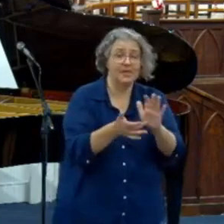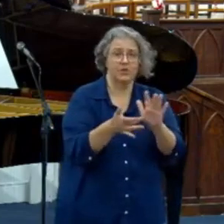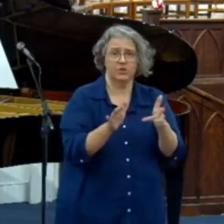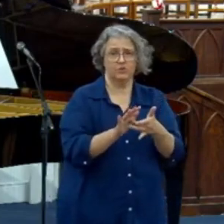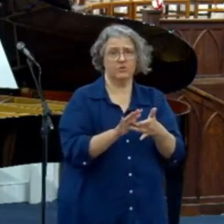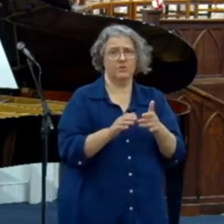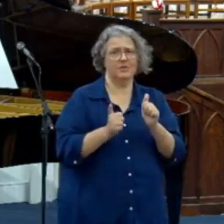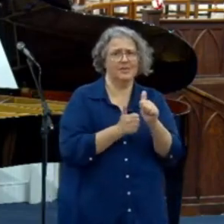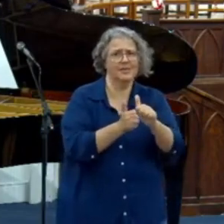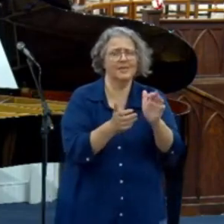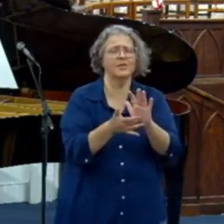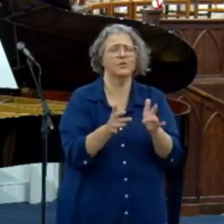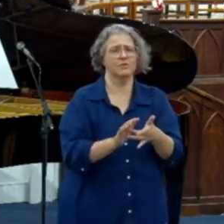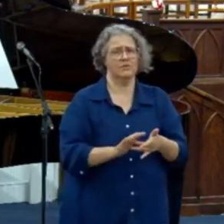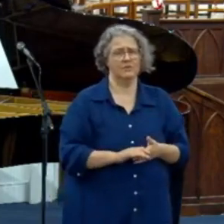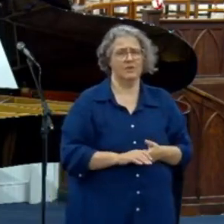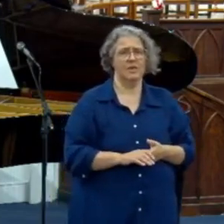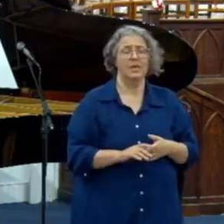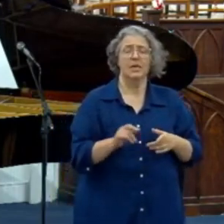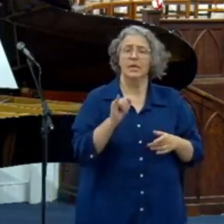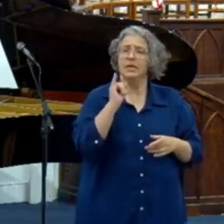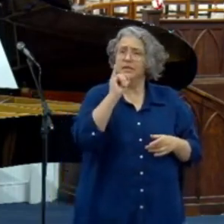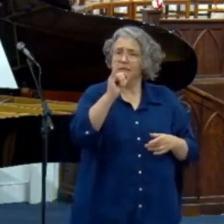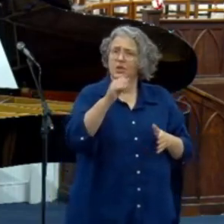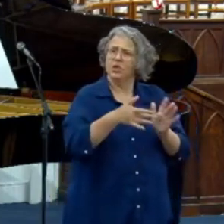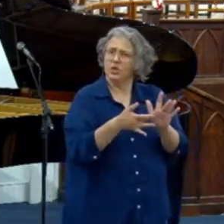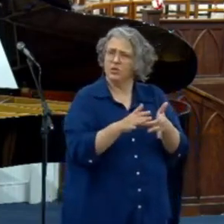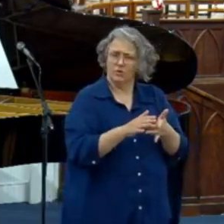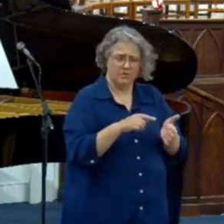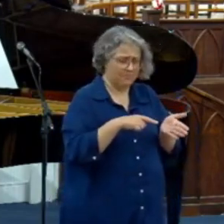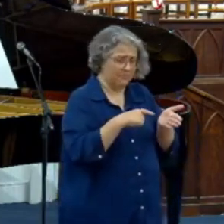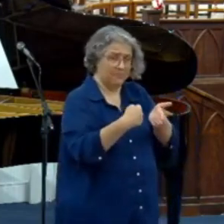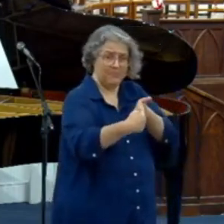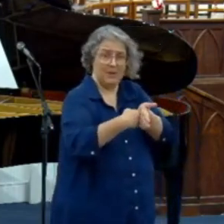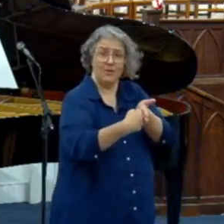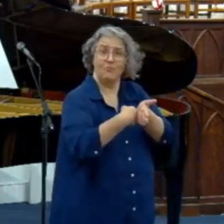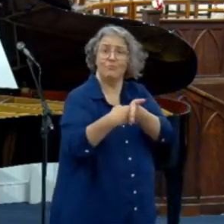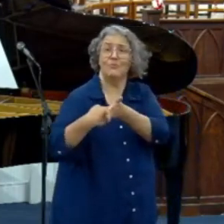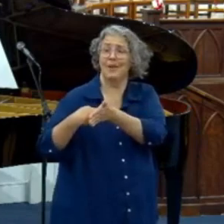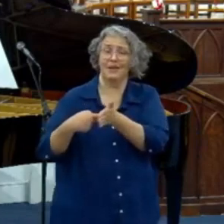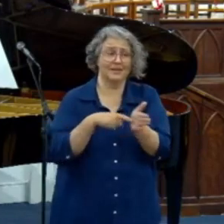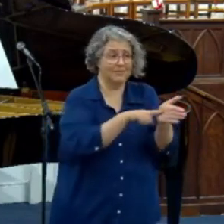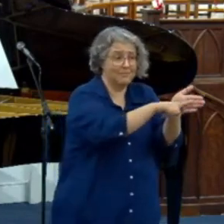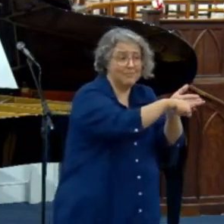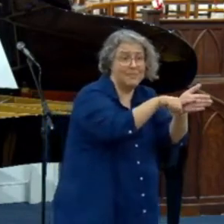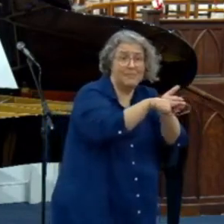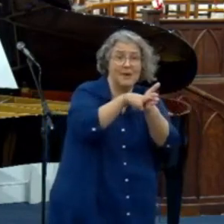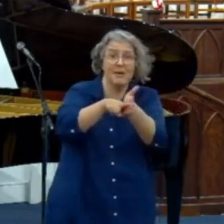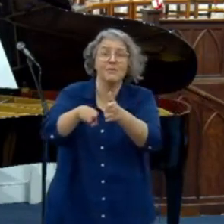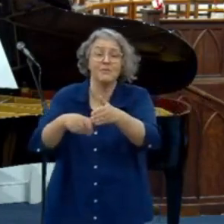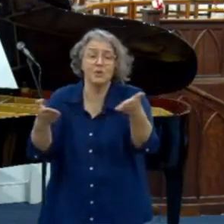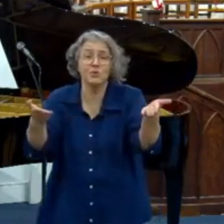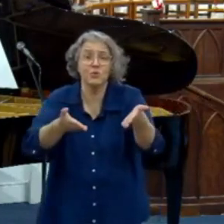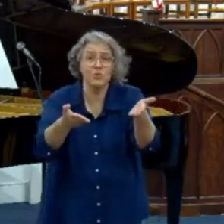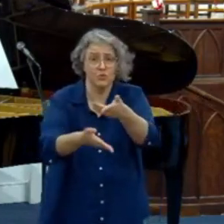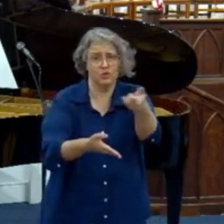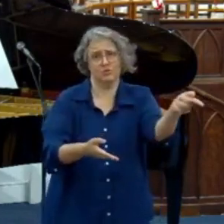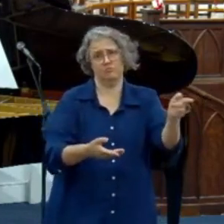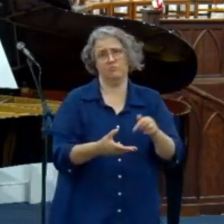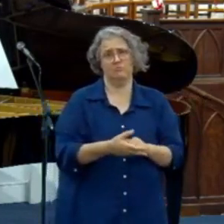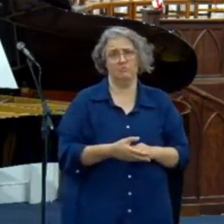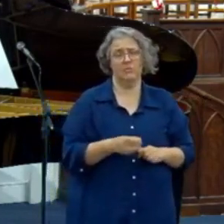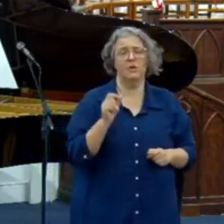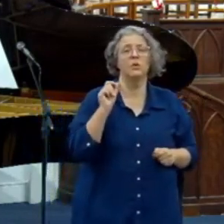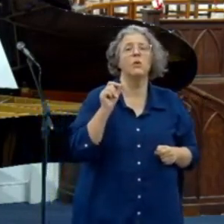e se Jesus fizesse uma pergunta como essa a nós? Nós nos manteríamos como estamos todos aqui, assentados nas